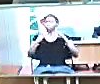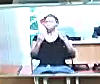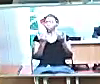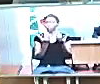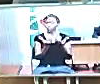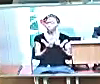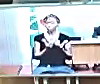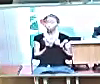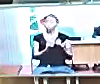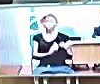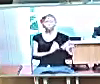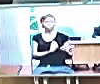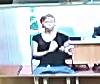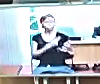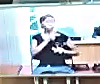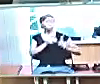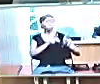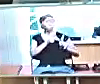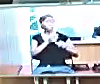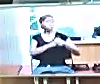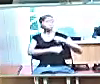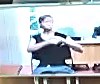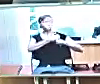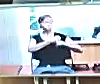popular em 2003